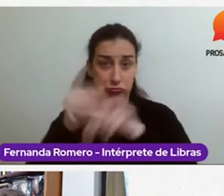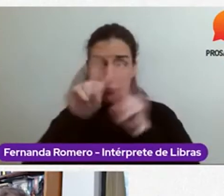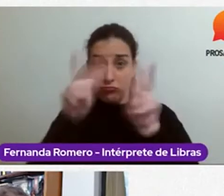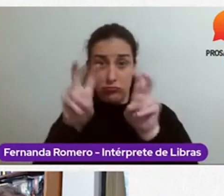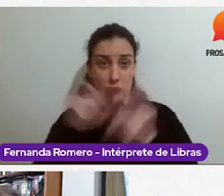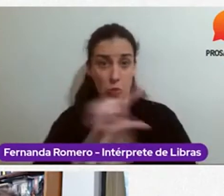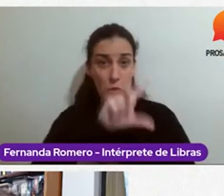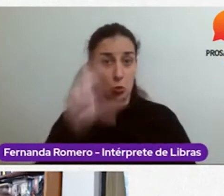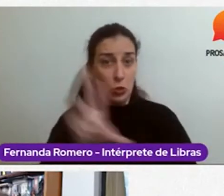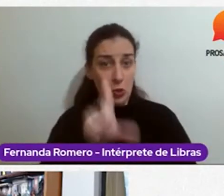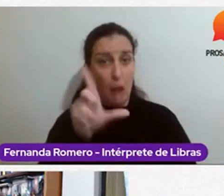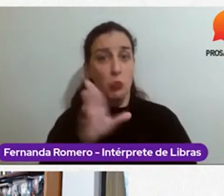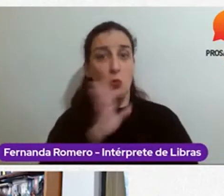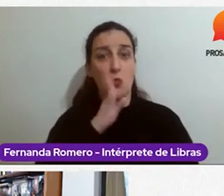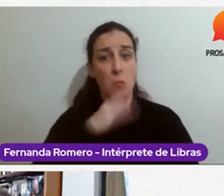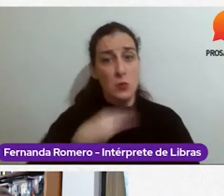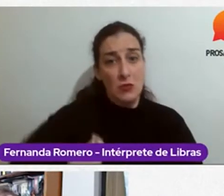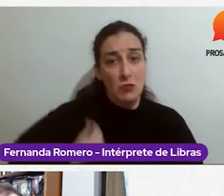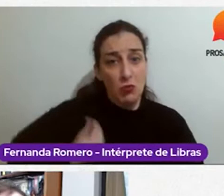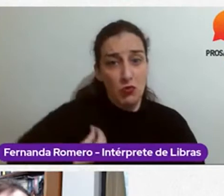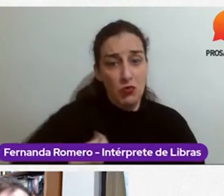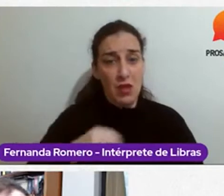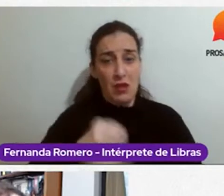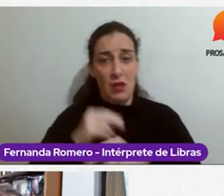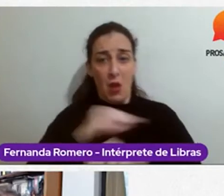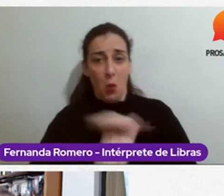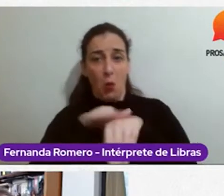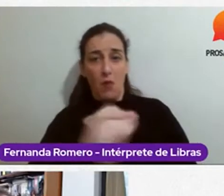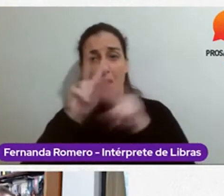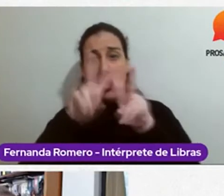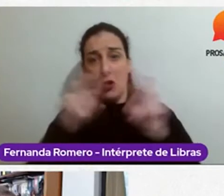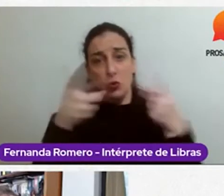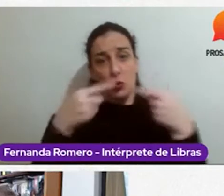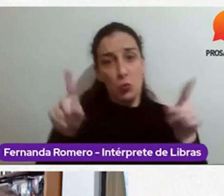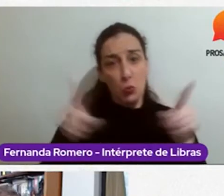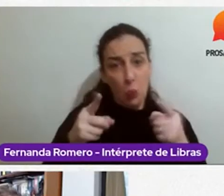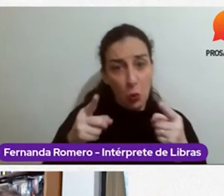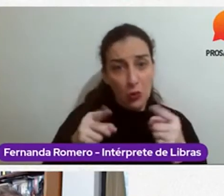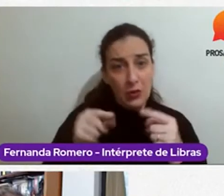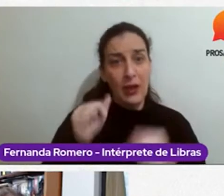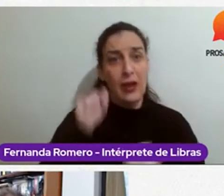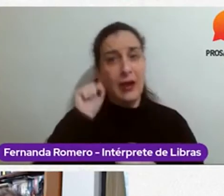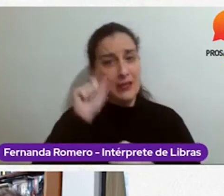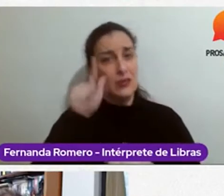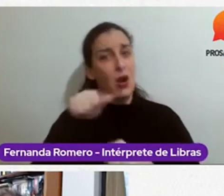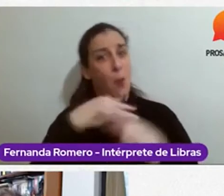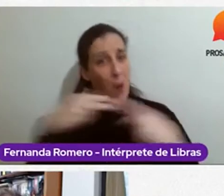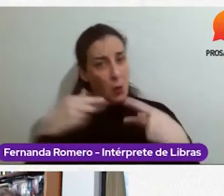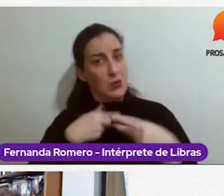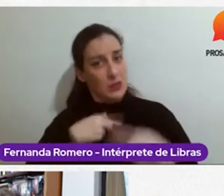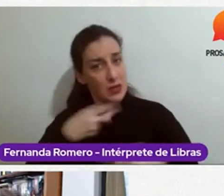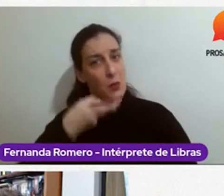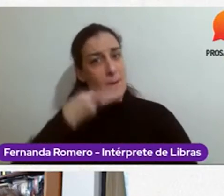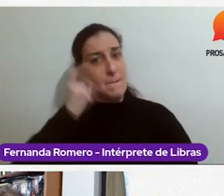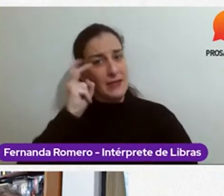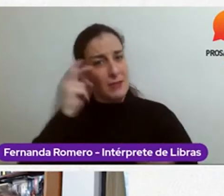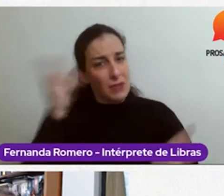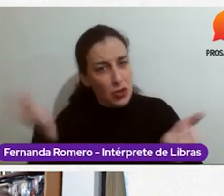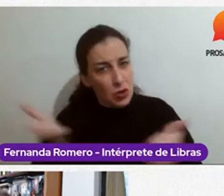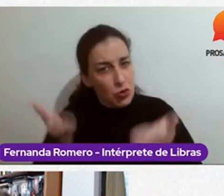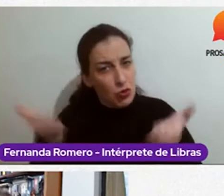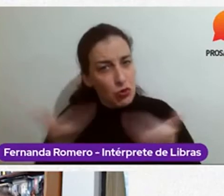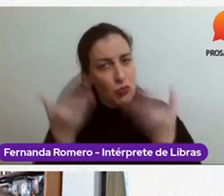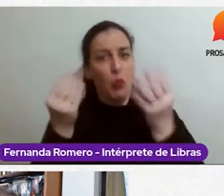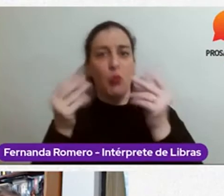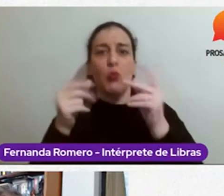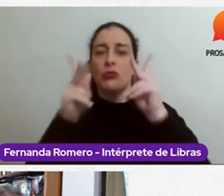nossa realidade, conversando sobre música, e isso foi uma coisa que eu percebi que, assim, estimulou muitas pessoas